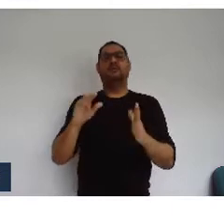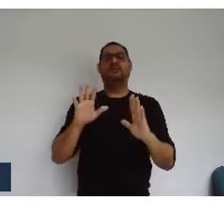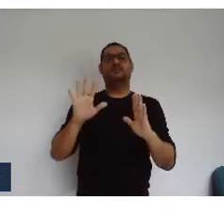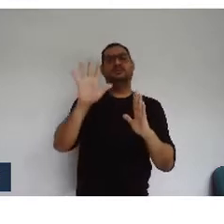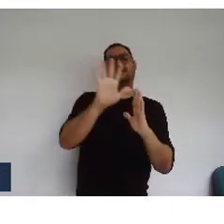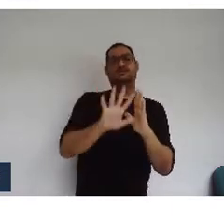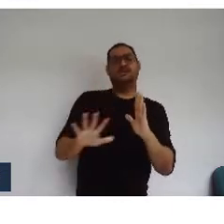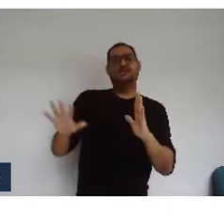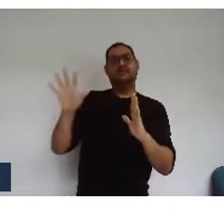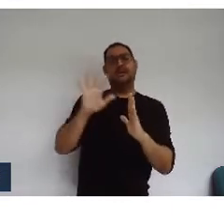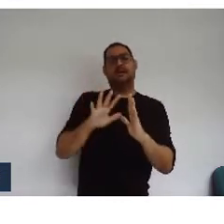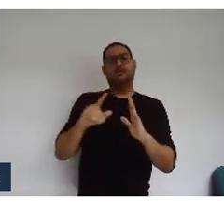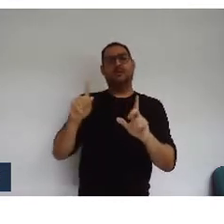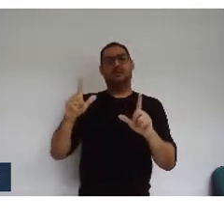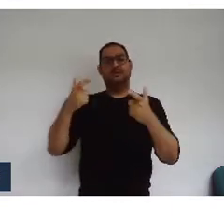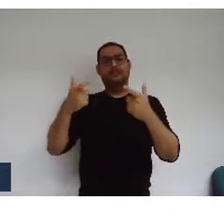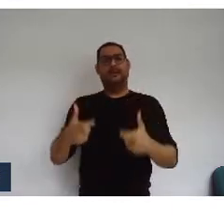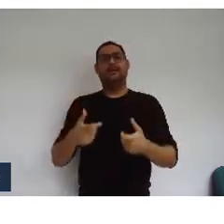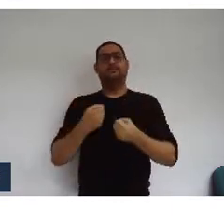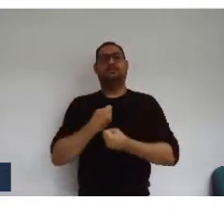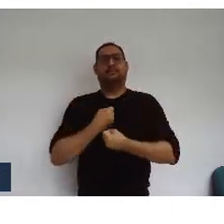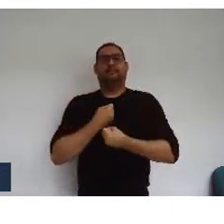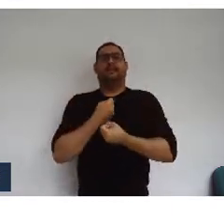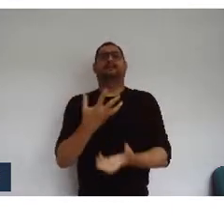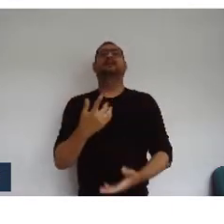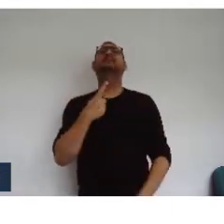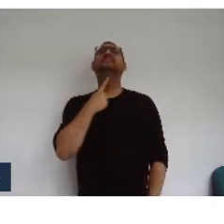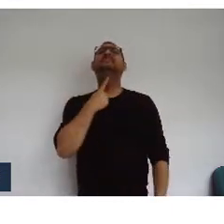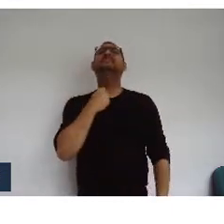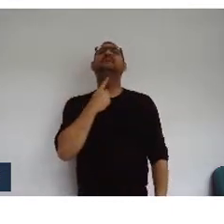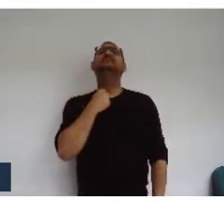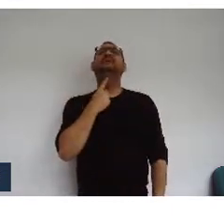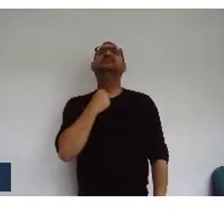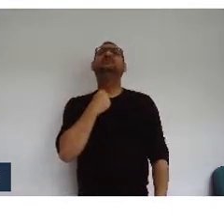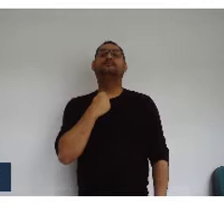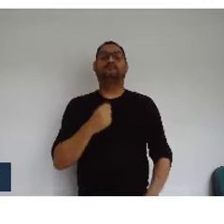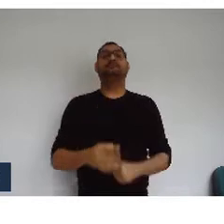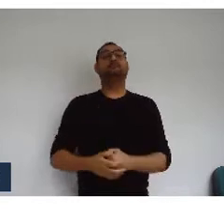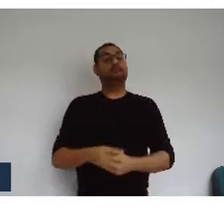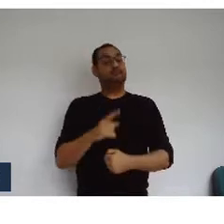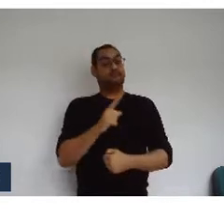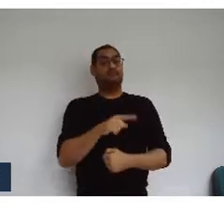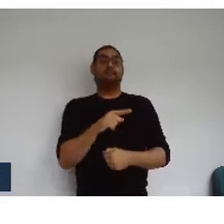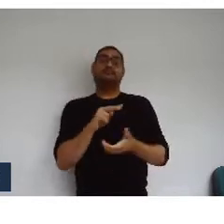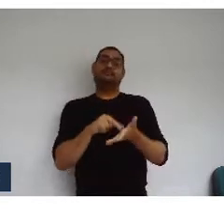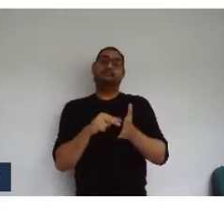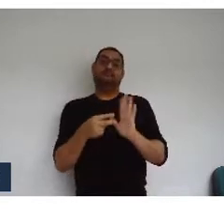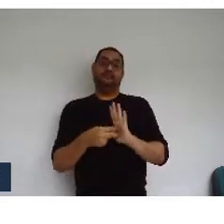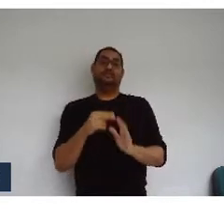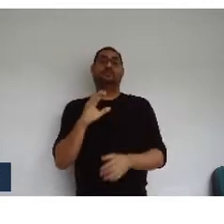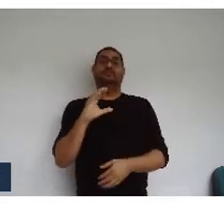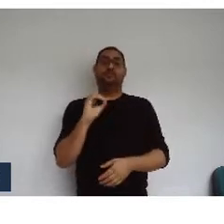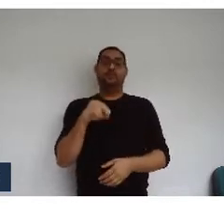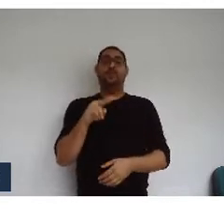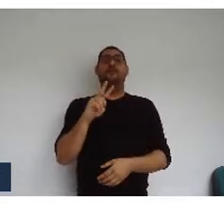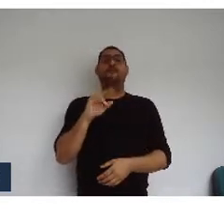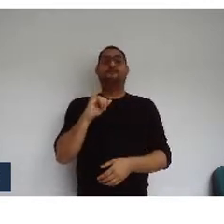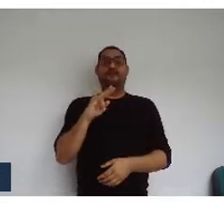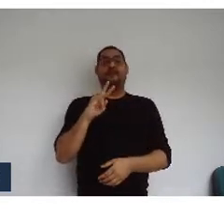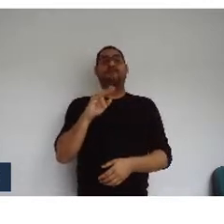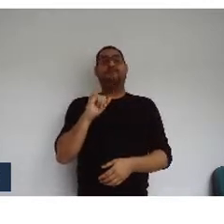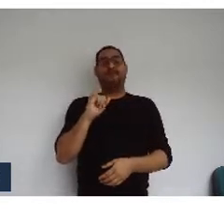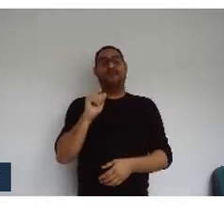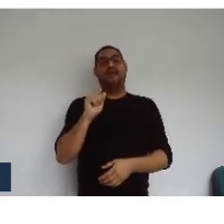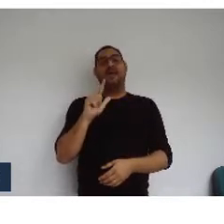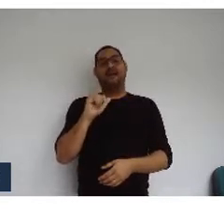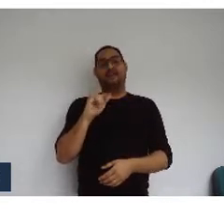como lugar de expressão de desejo. Esse é um sentido de convivialidade já citado para além do humano,